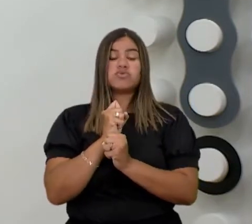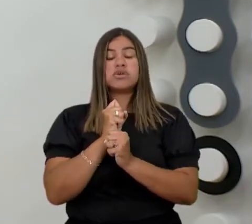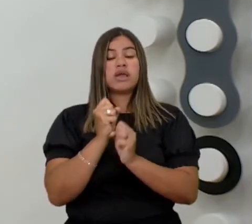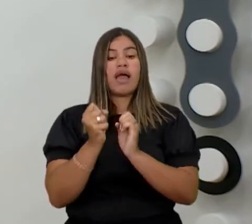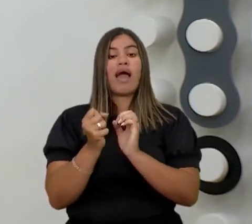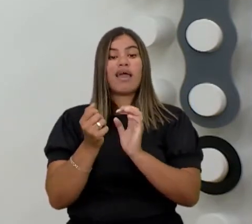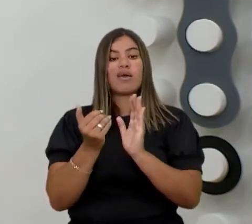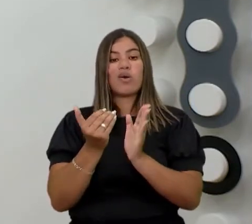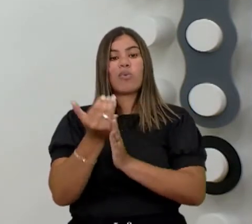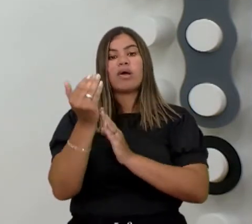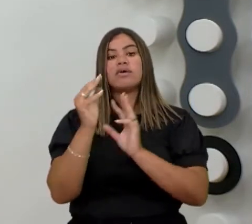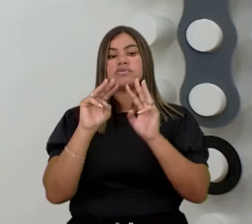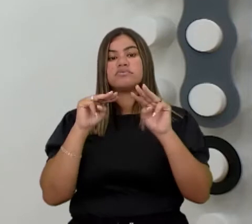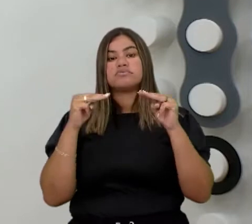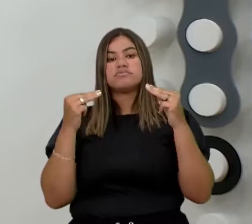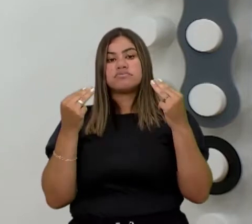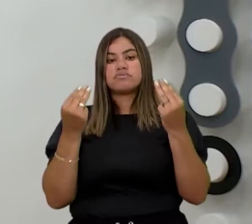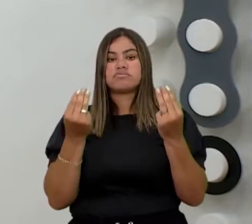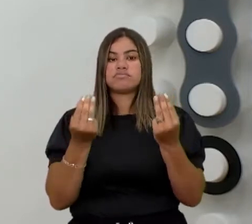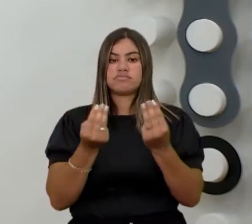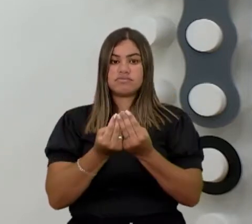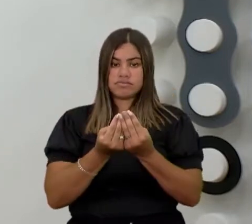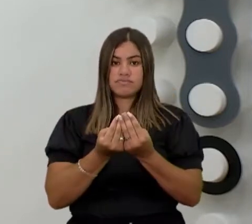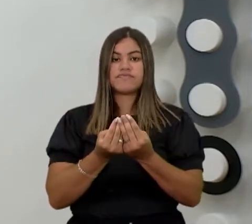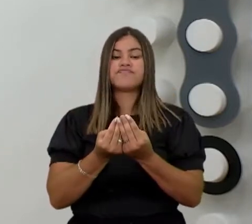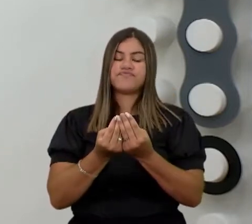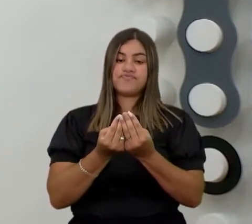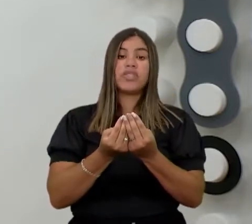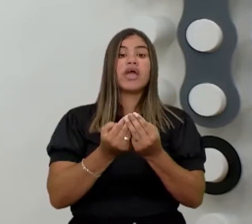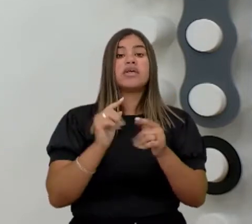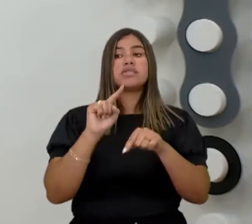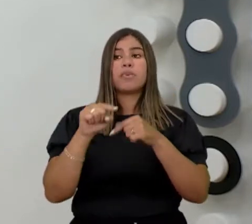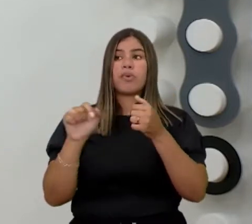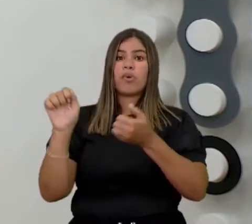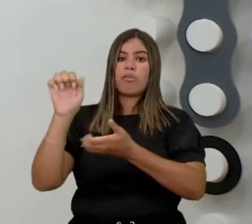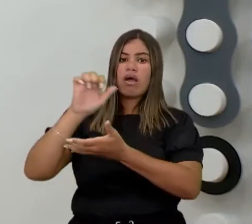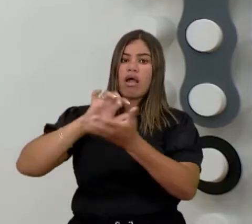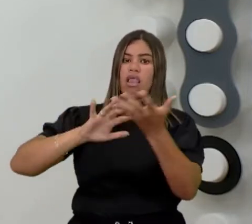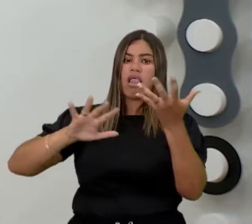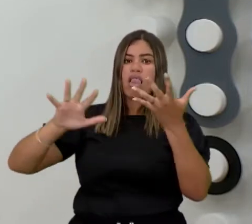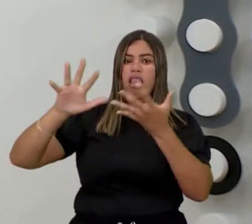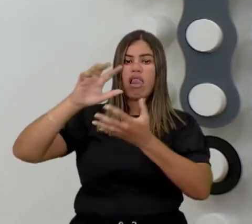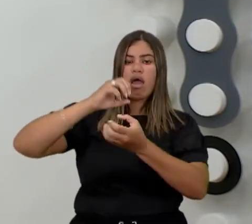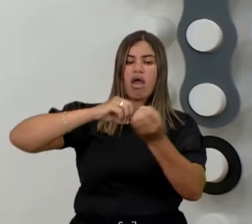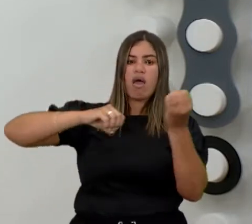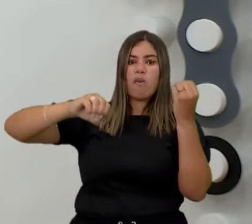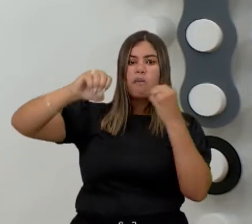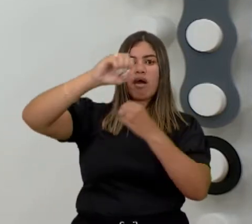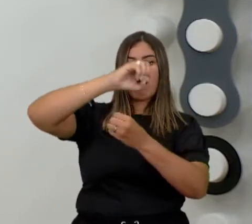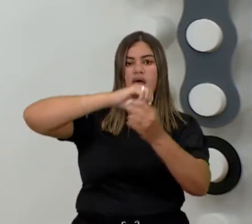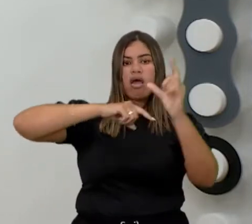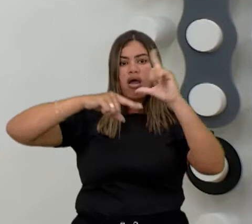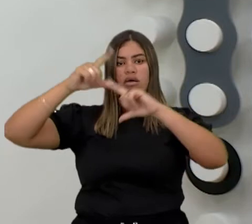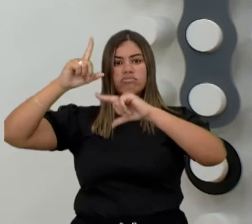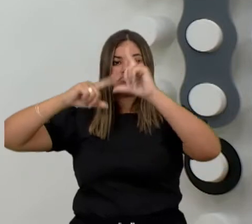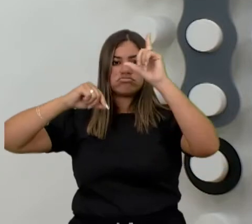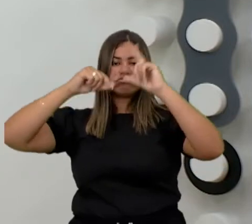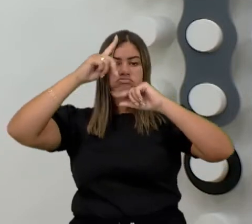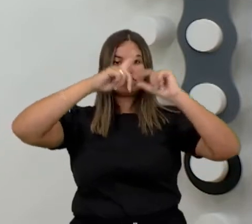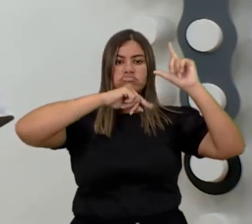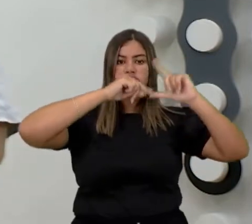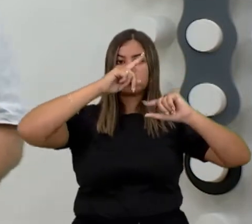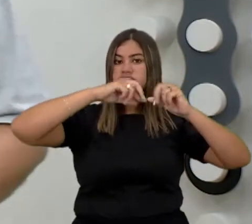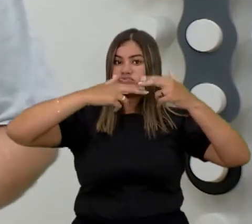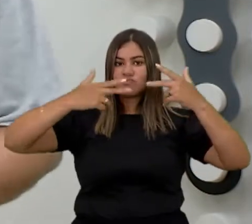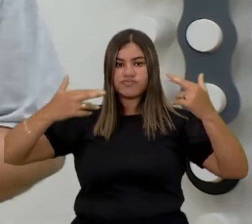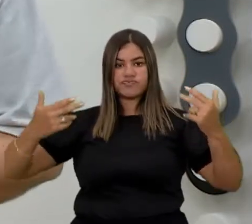aí vai se originando aí as galáxias, os sistemas, né? As estrelas, os planetas, né? Tudo